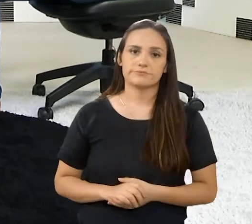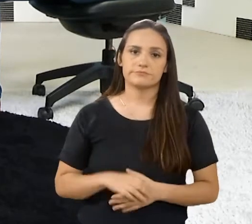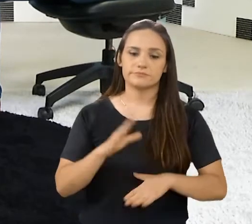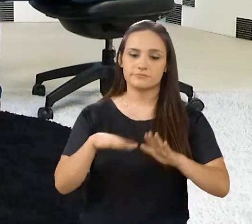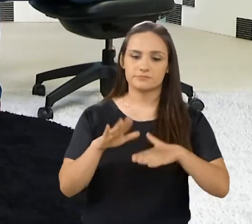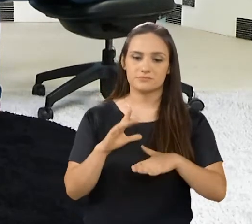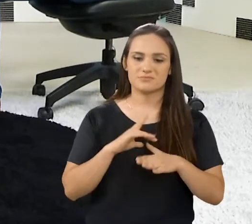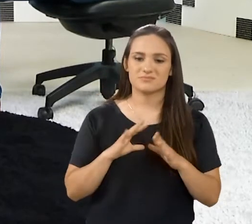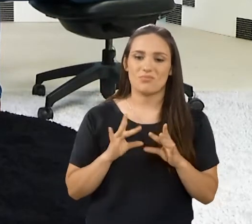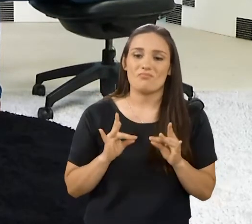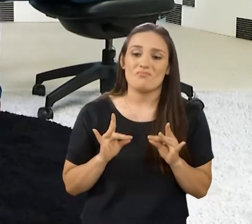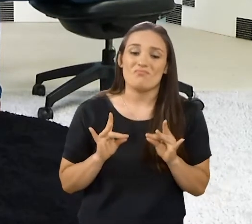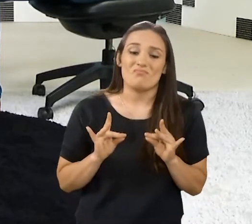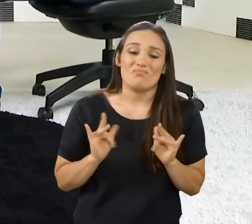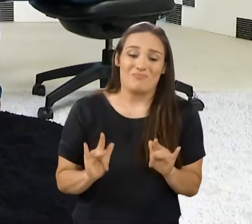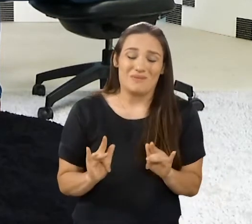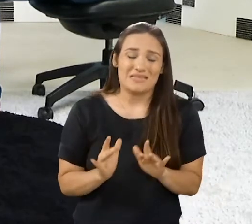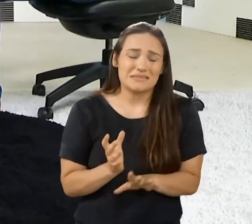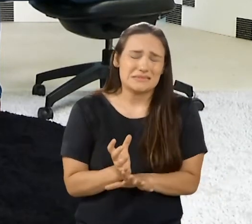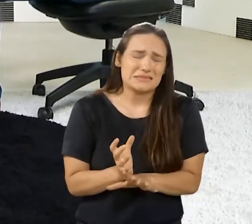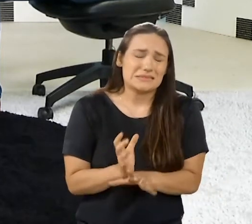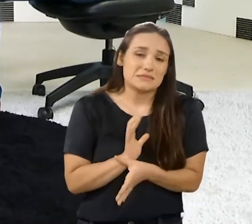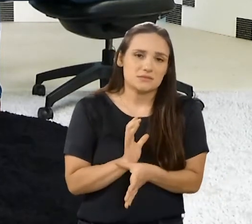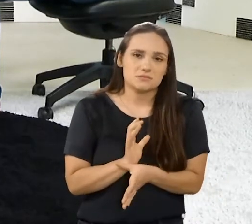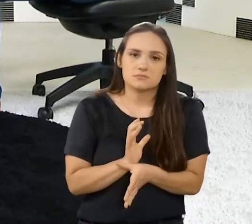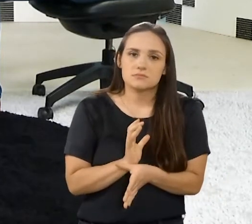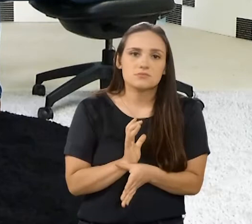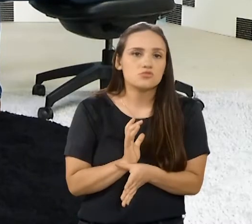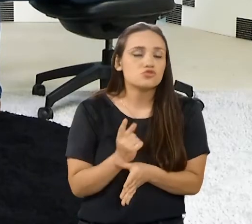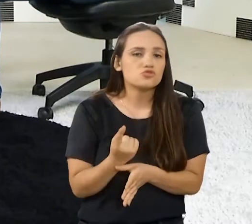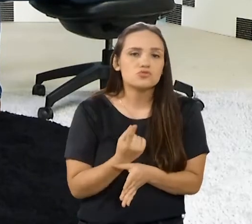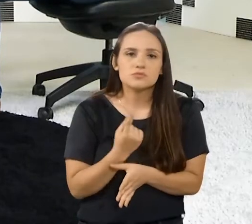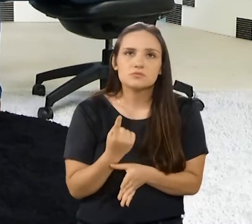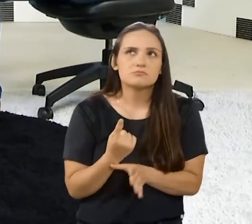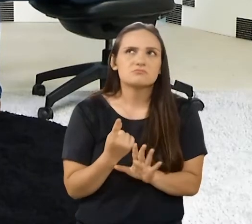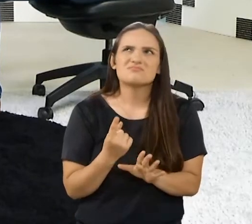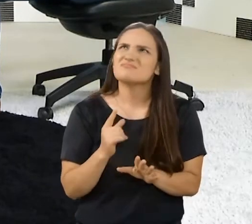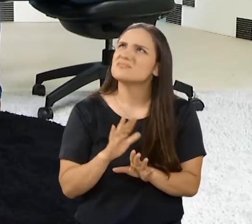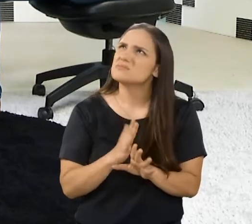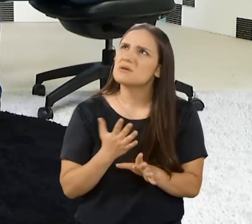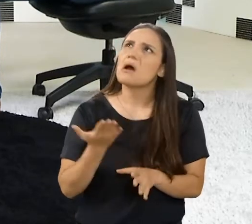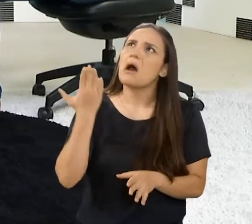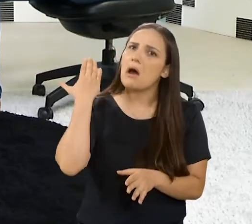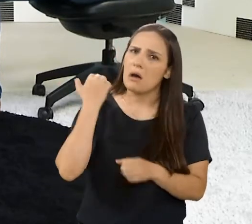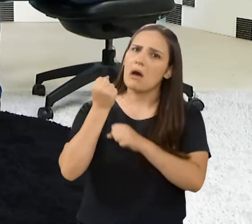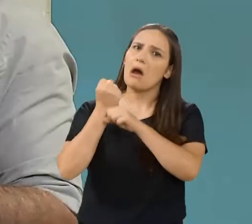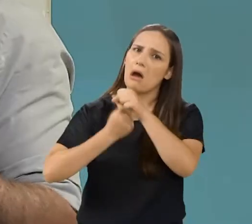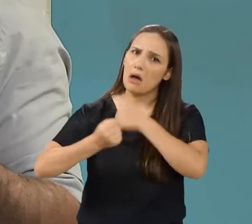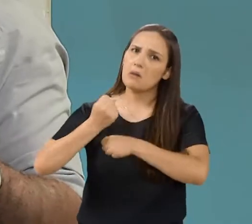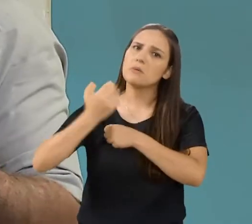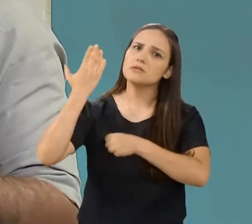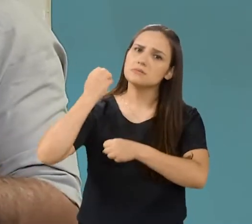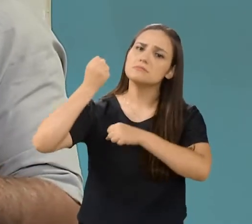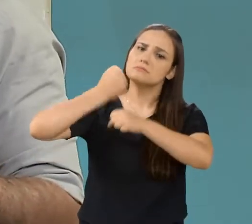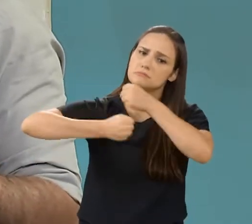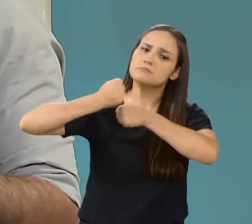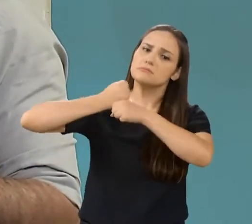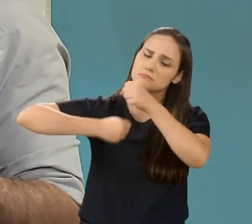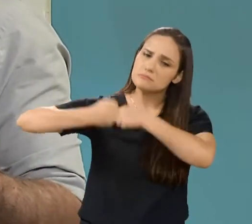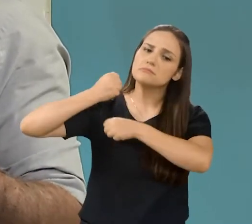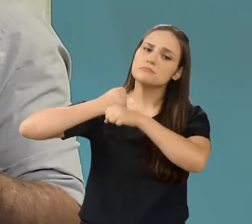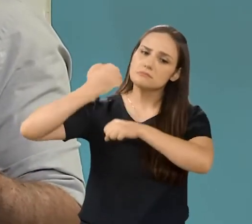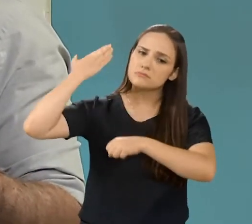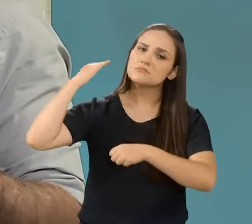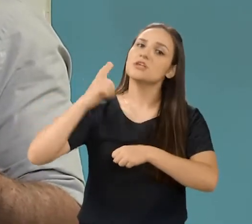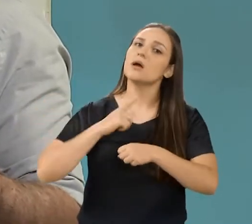determinadas estiagens muito severas, como a gente está vivendo, e elas já vêm ocorrendo desde o ano passado, o ano retrasado, o volume de chuva já foi